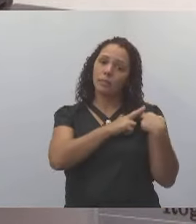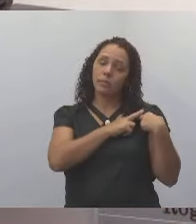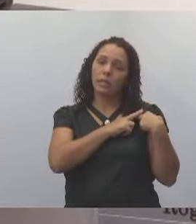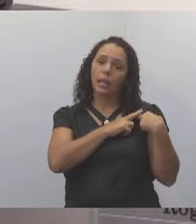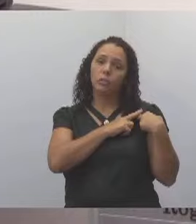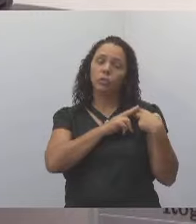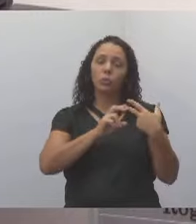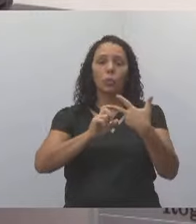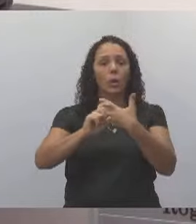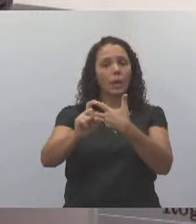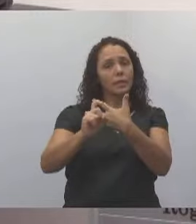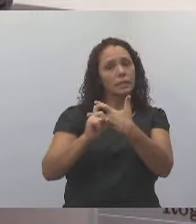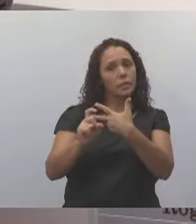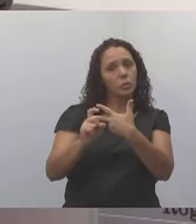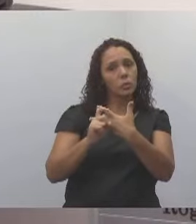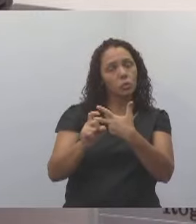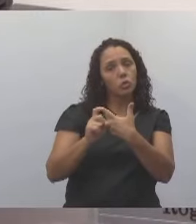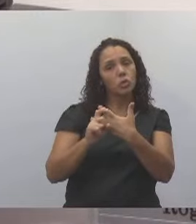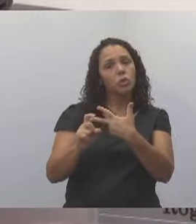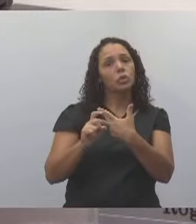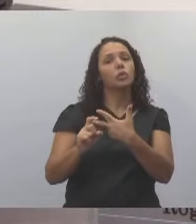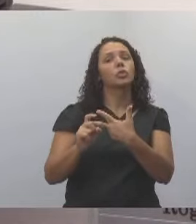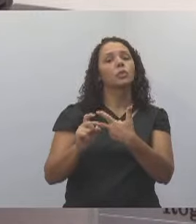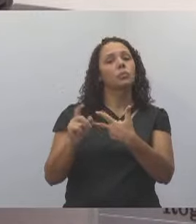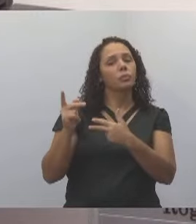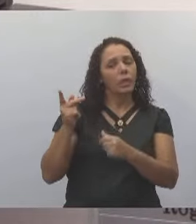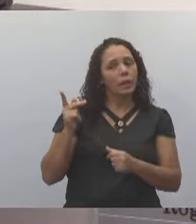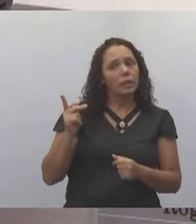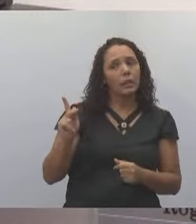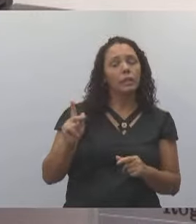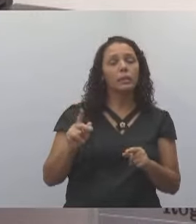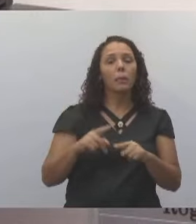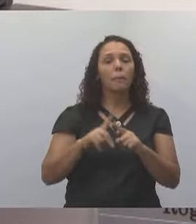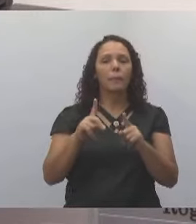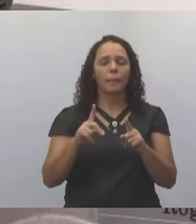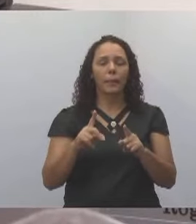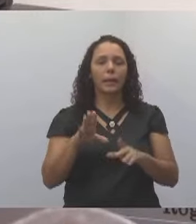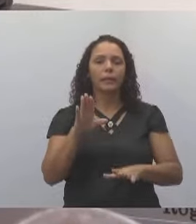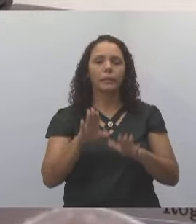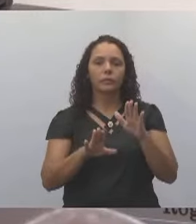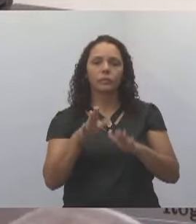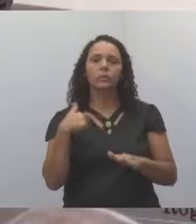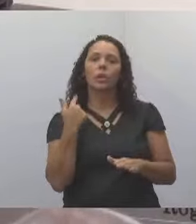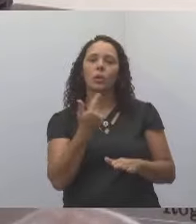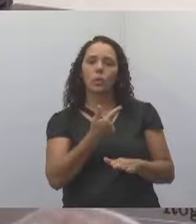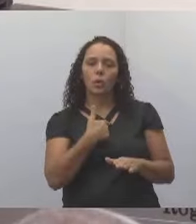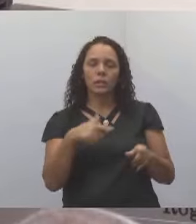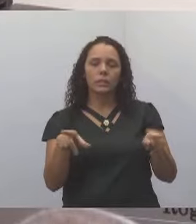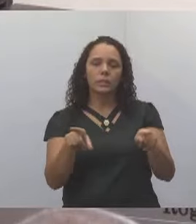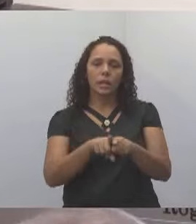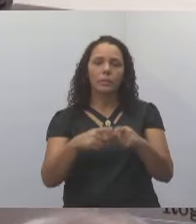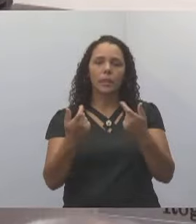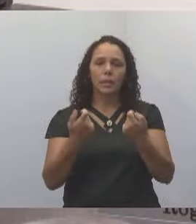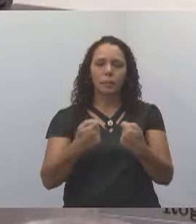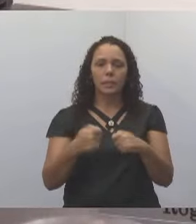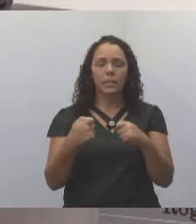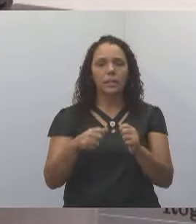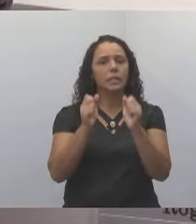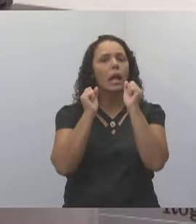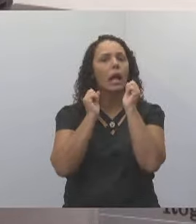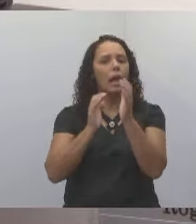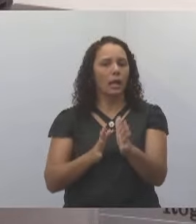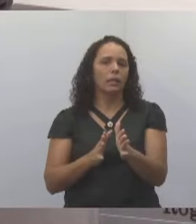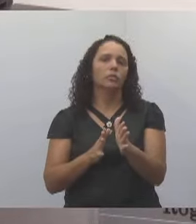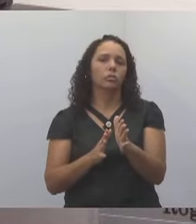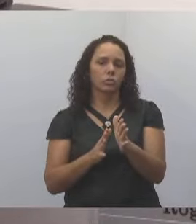que têm que ser deles, mas existem situações que nós temos que também tomar uma